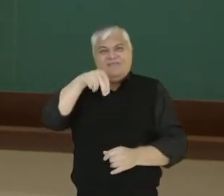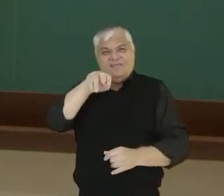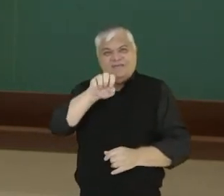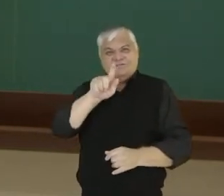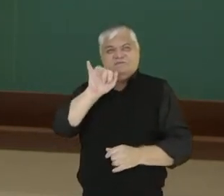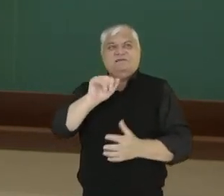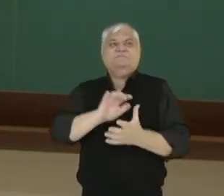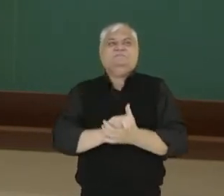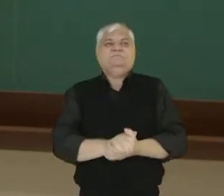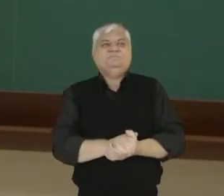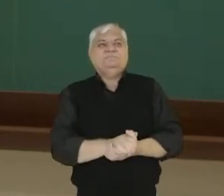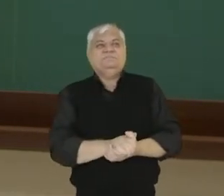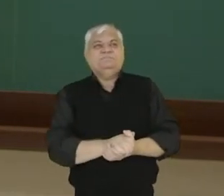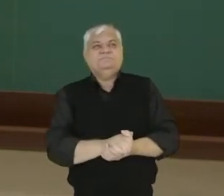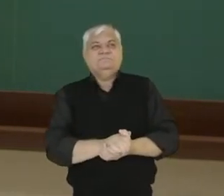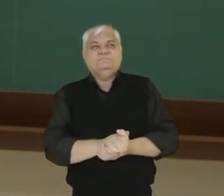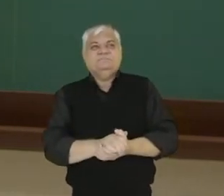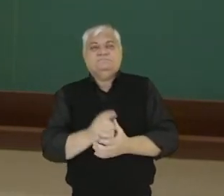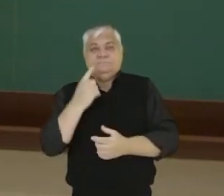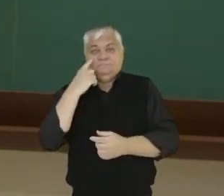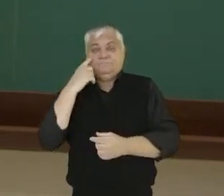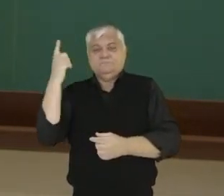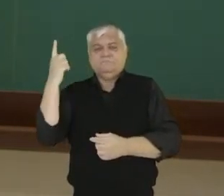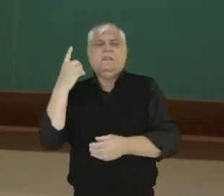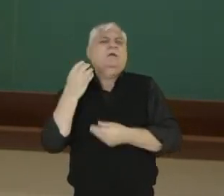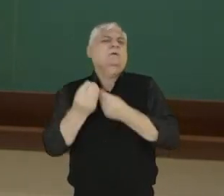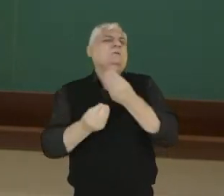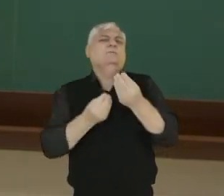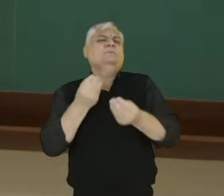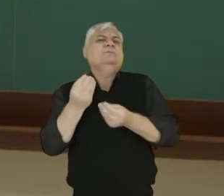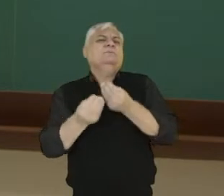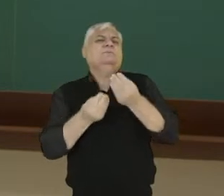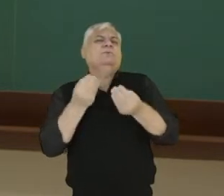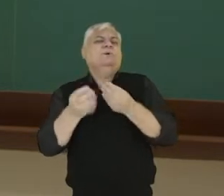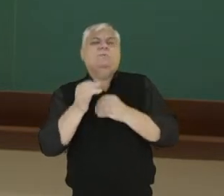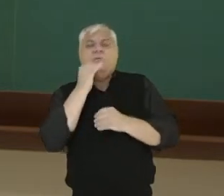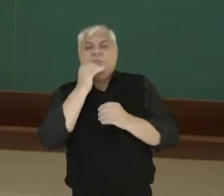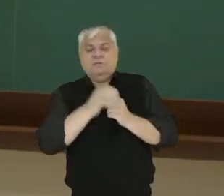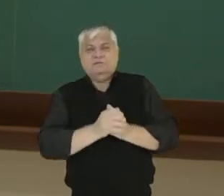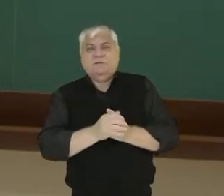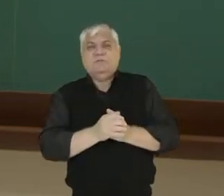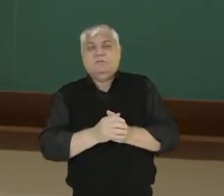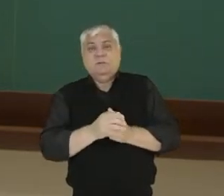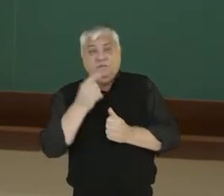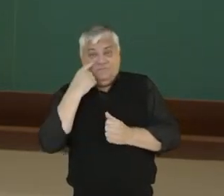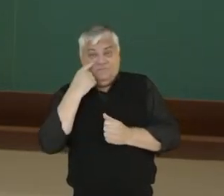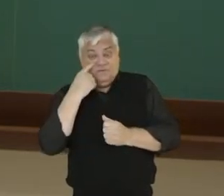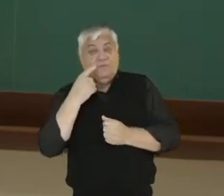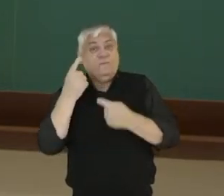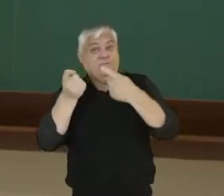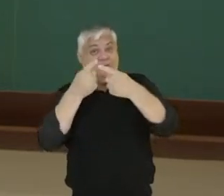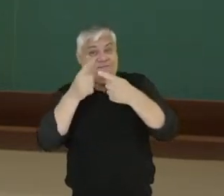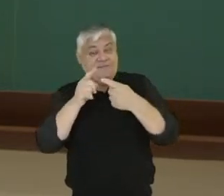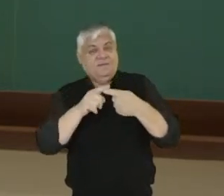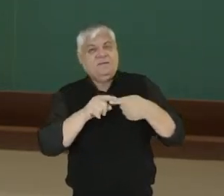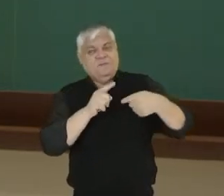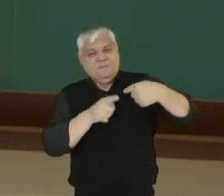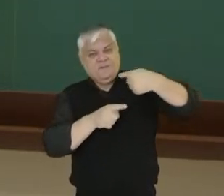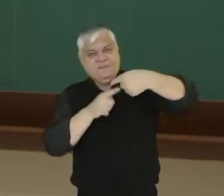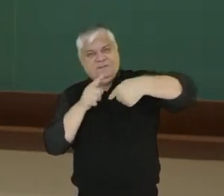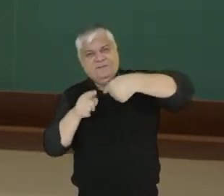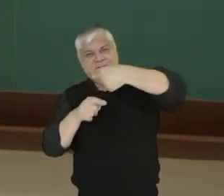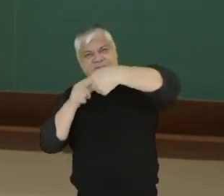Bem, aqui nós temos aqui uma ideia de como é que funciona essa história dos produtores. Vocês viram no slide anterior, que eu mostrei para vocês,